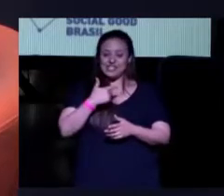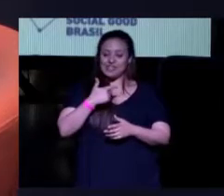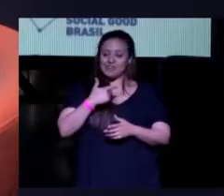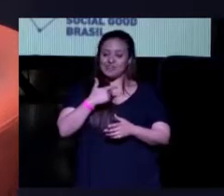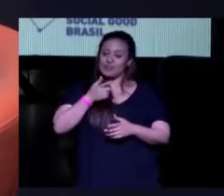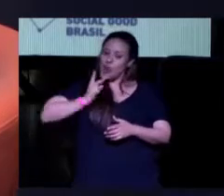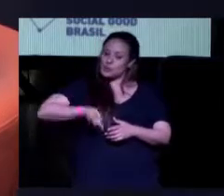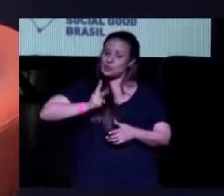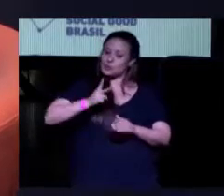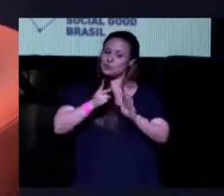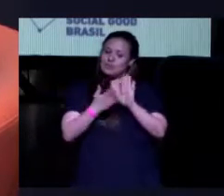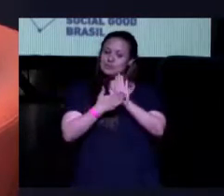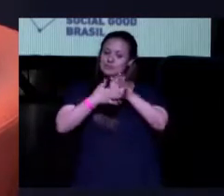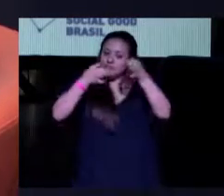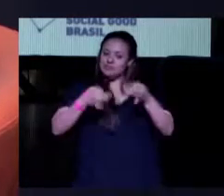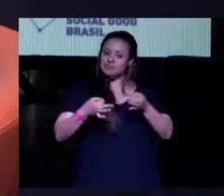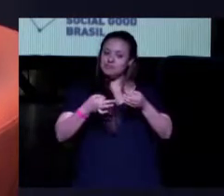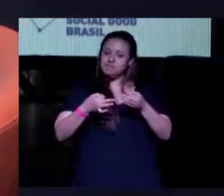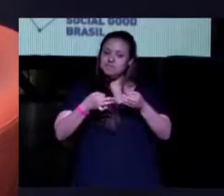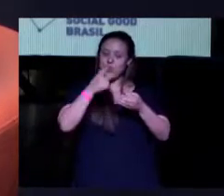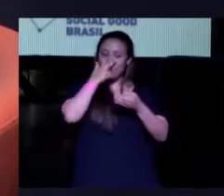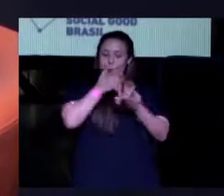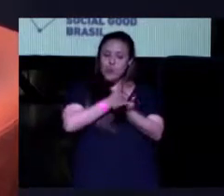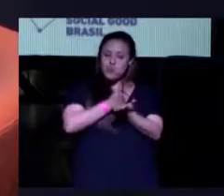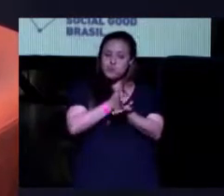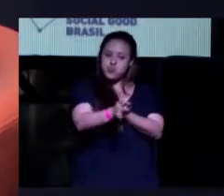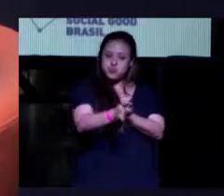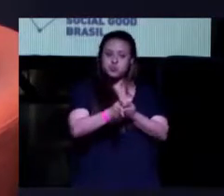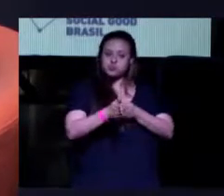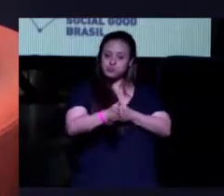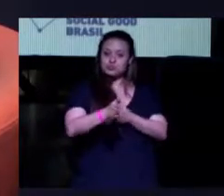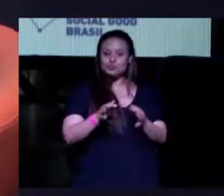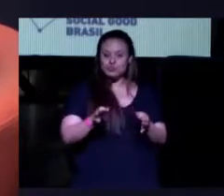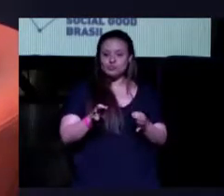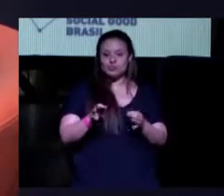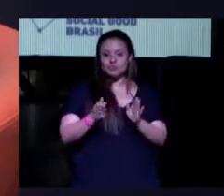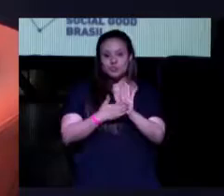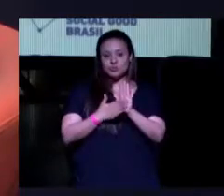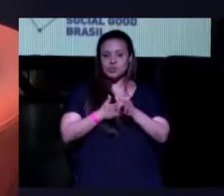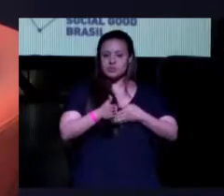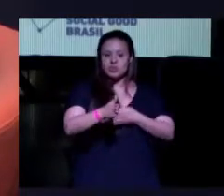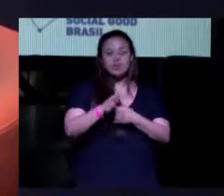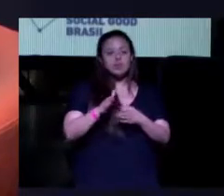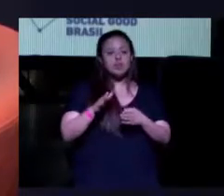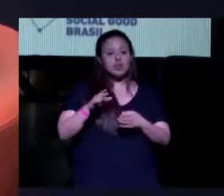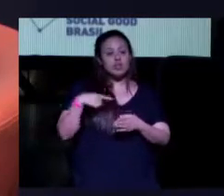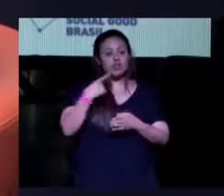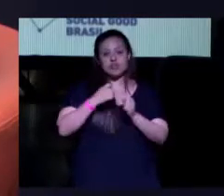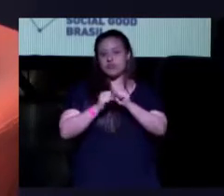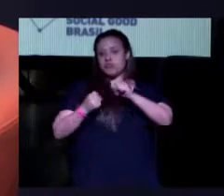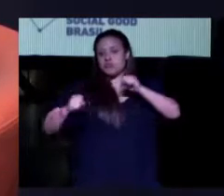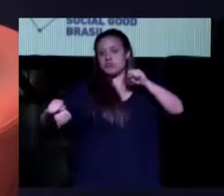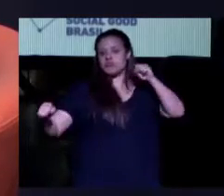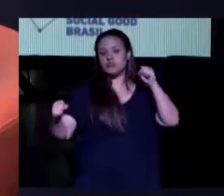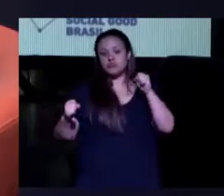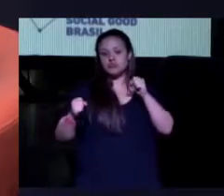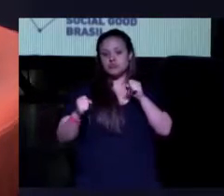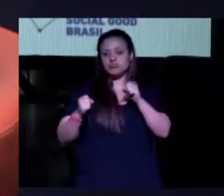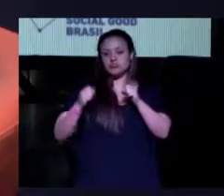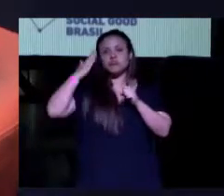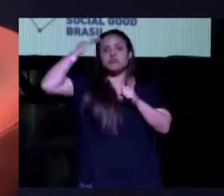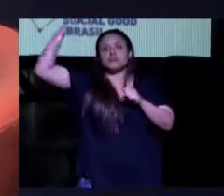fato da gente tentar não ser absurdamente grande faz com que a gente consiga ter uma vida ok, ganhando um salário